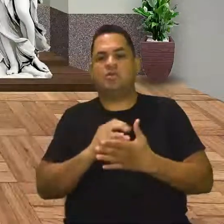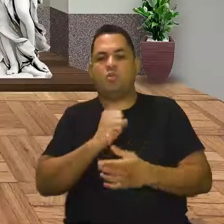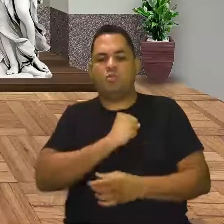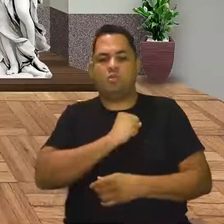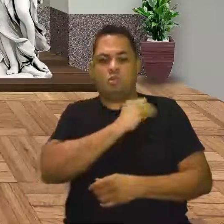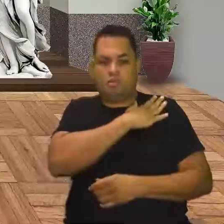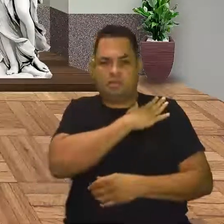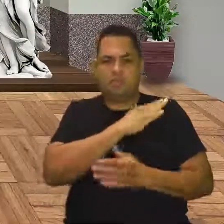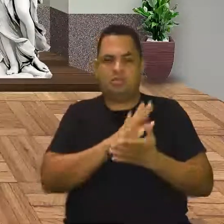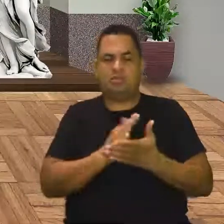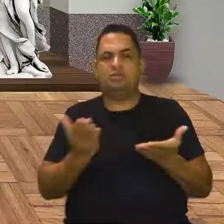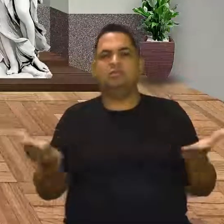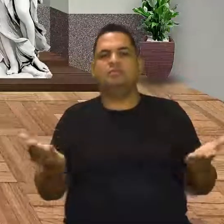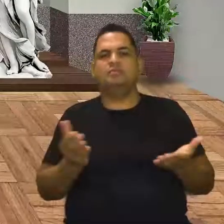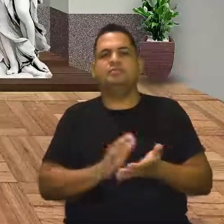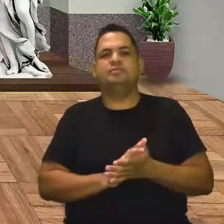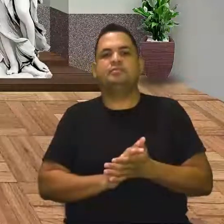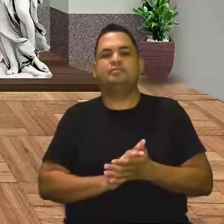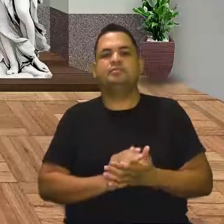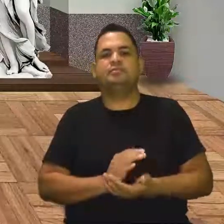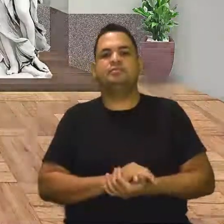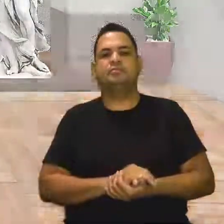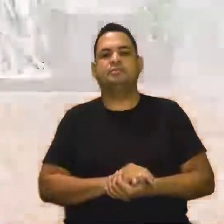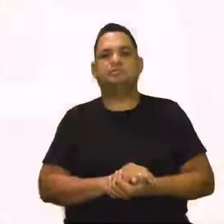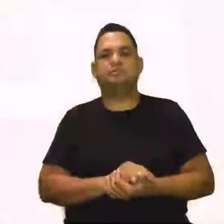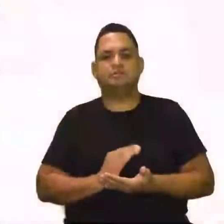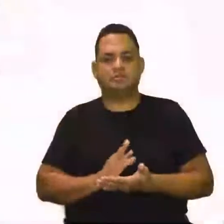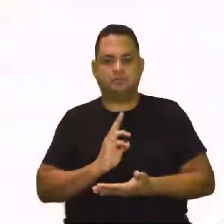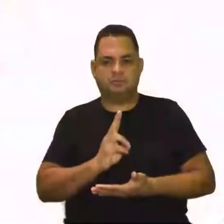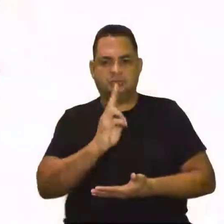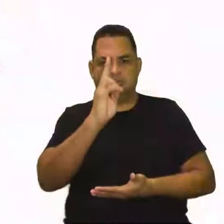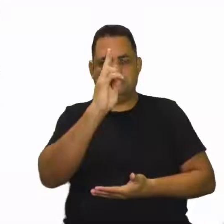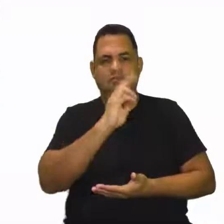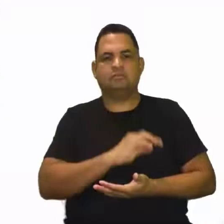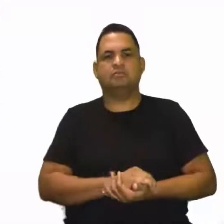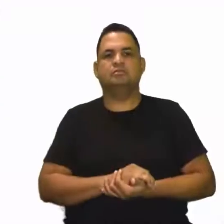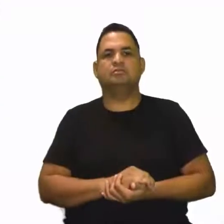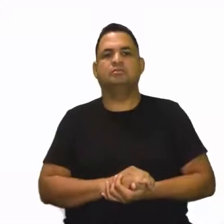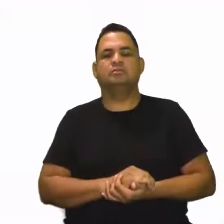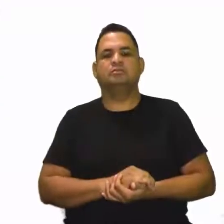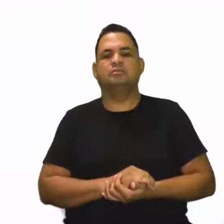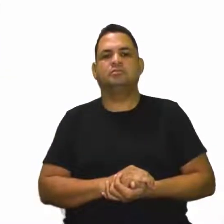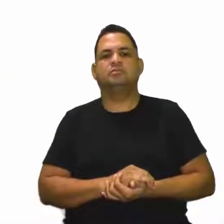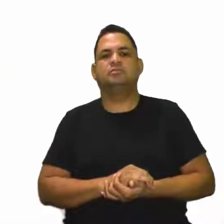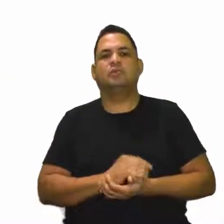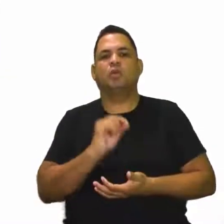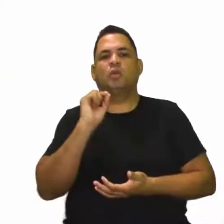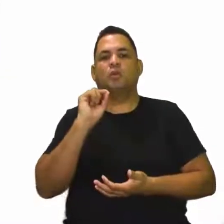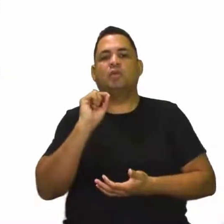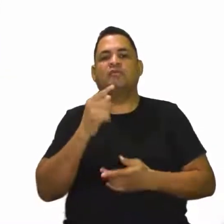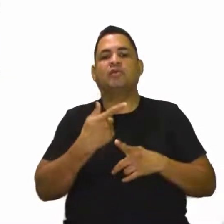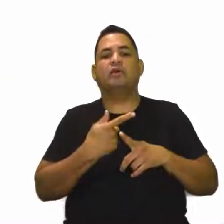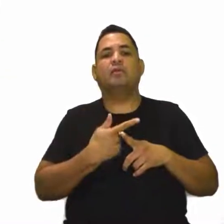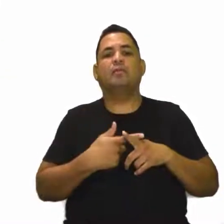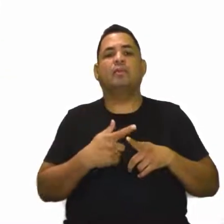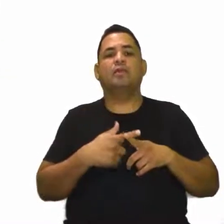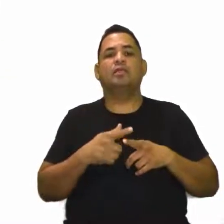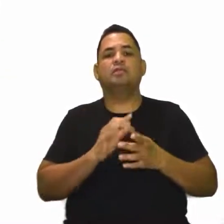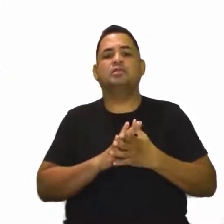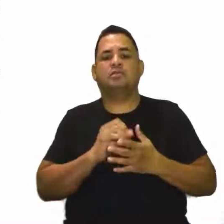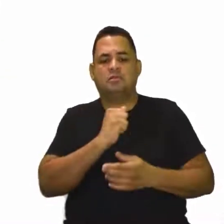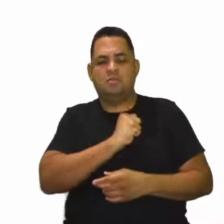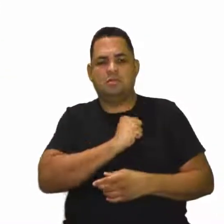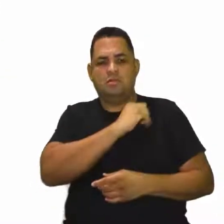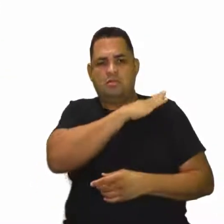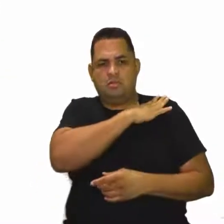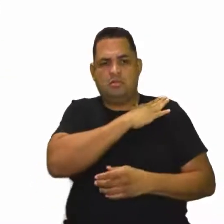lá na frente. Tá certo? Fechou? Segue no quadro, então. Vamos lá. Olha só o que foi a questão militar.